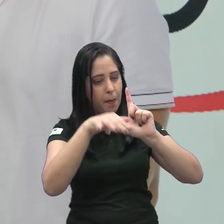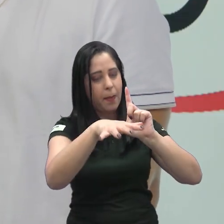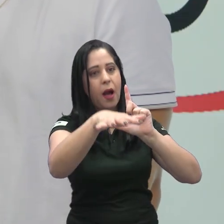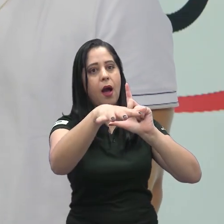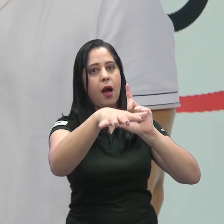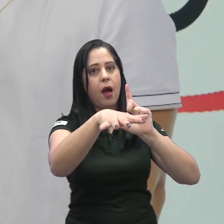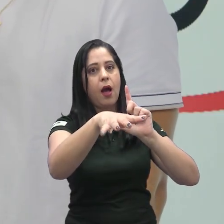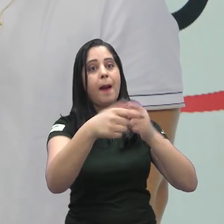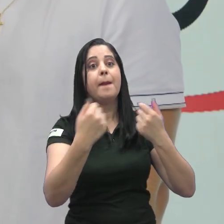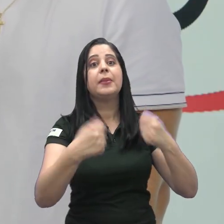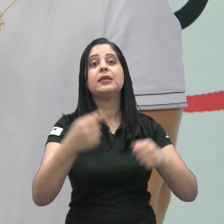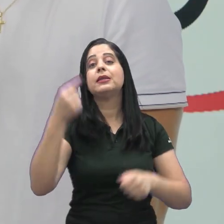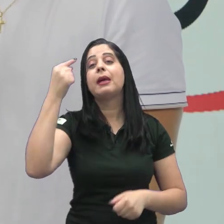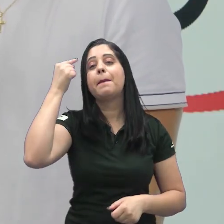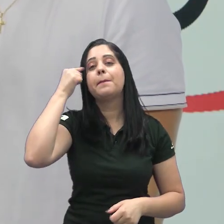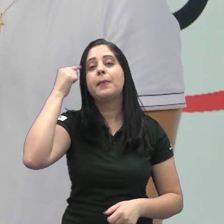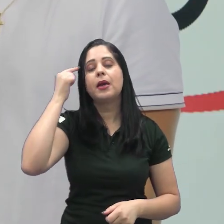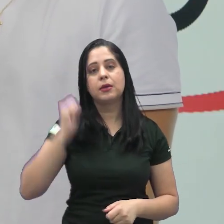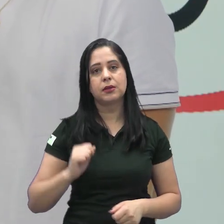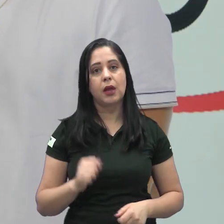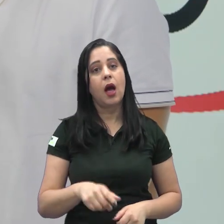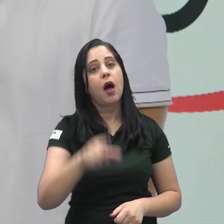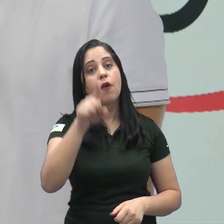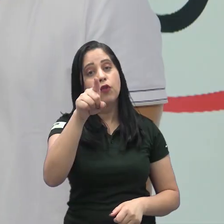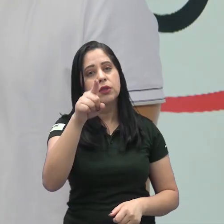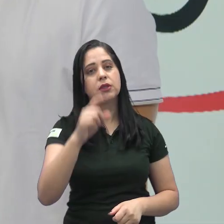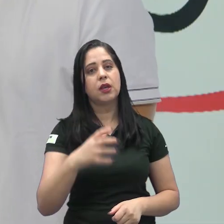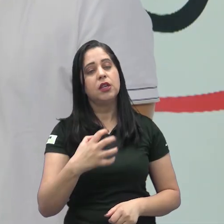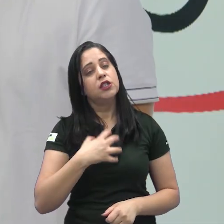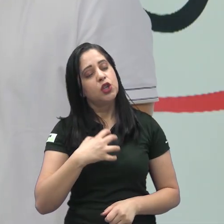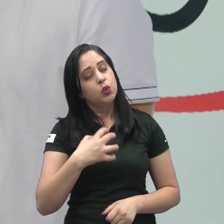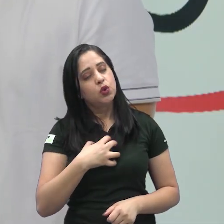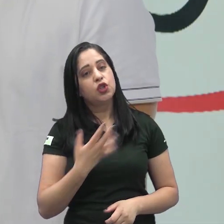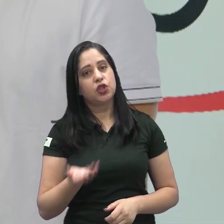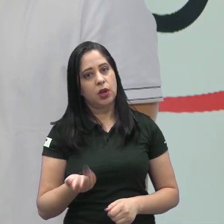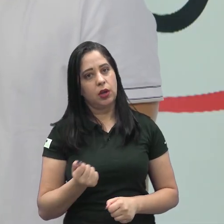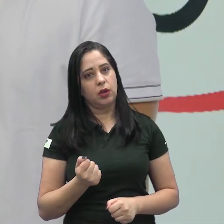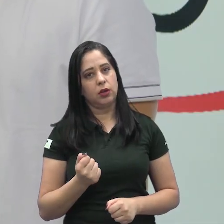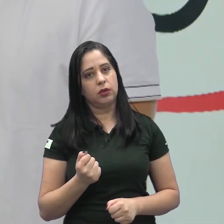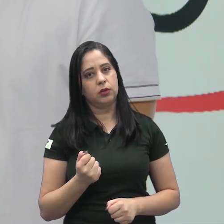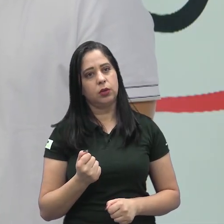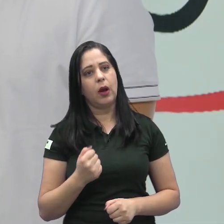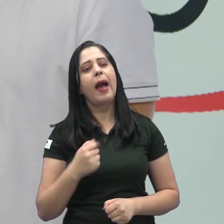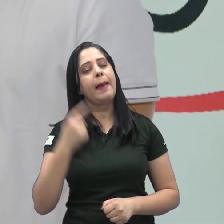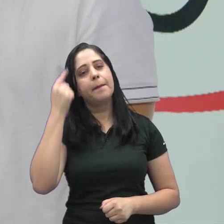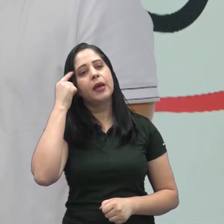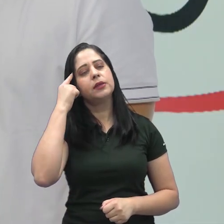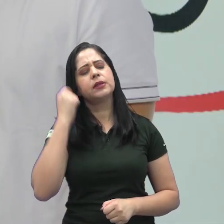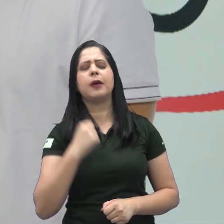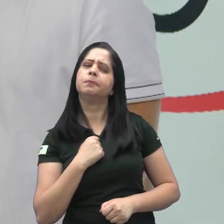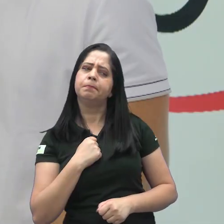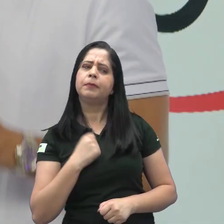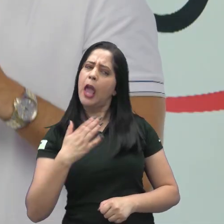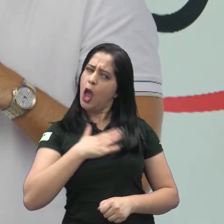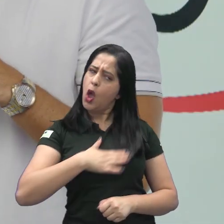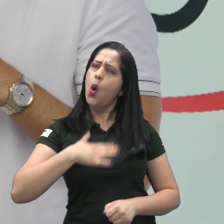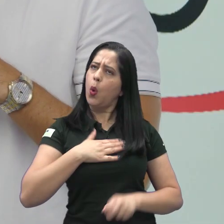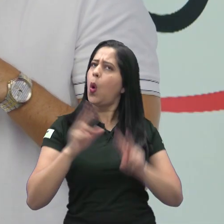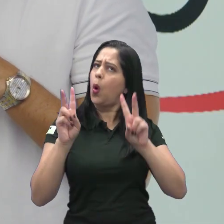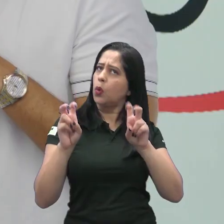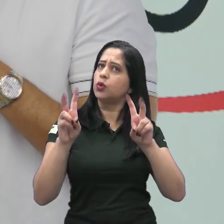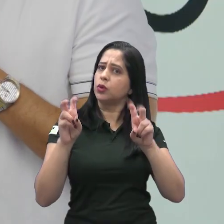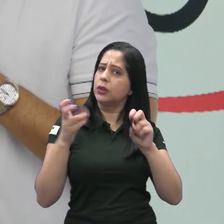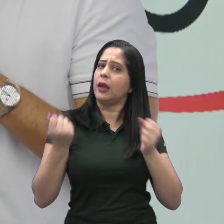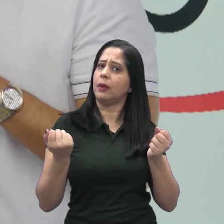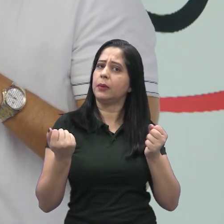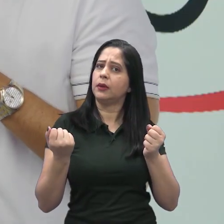que do outro lado da tela, como você é o espectador, você é o consumidor. Eu ia gostar de assistir isso que eu estou falando? Então, eu ia gostar de consumir essa